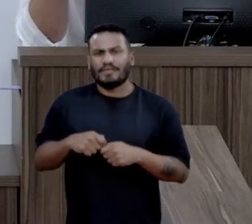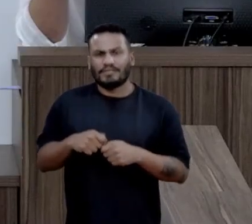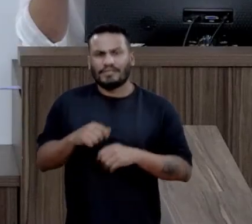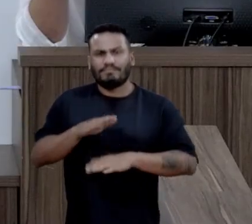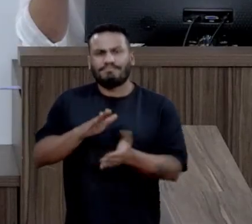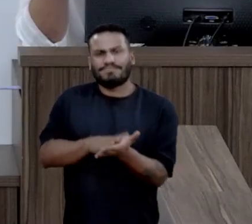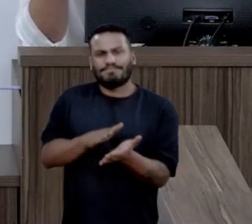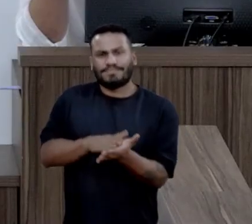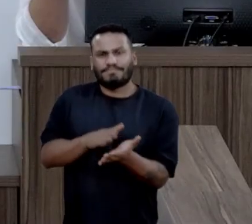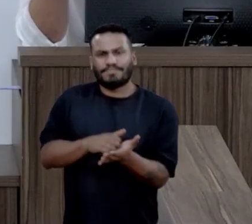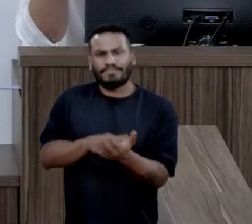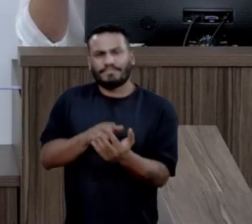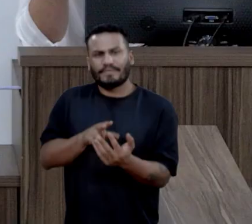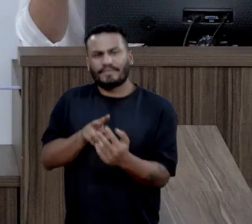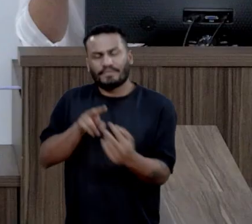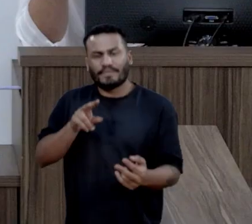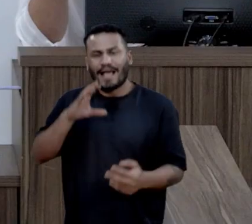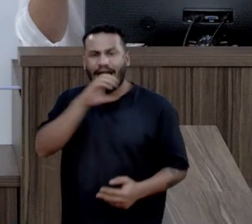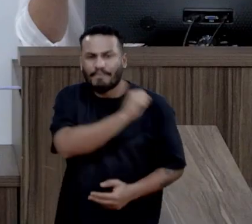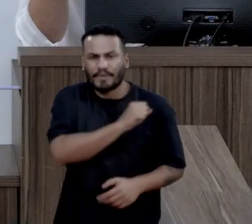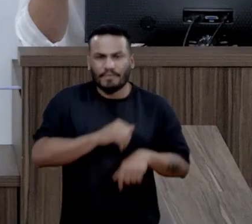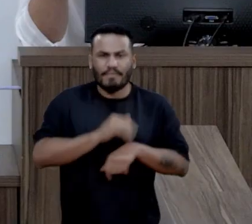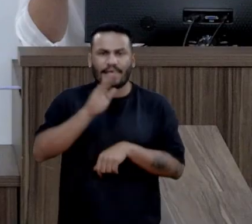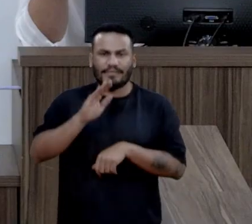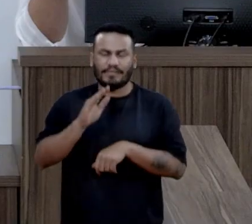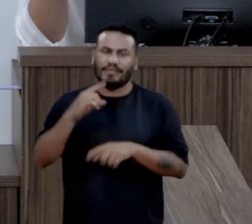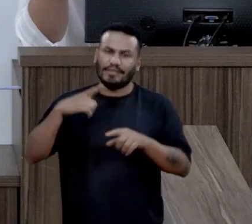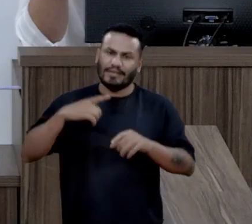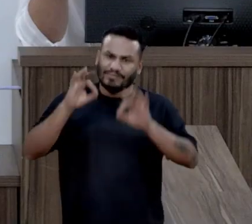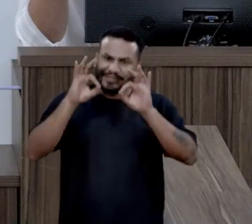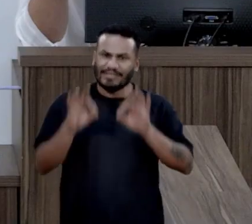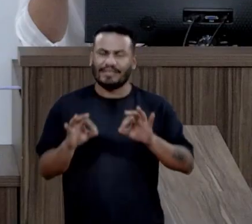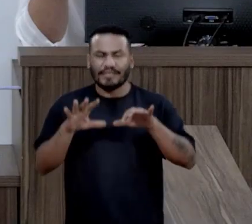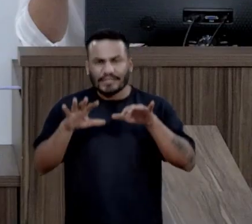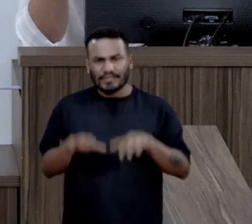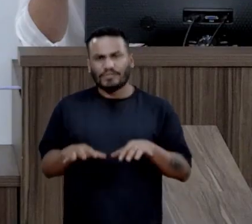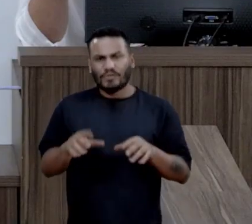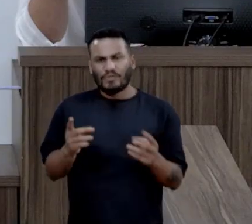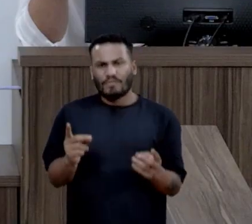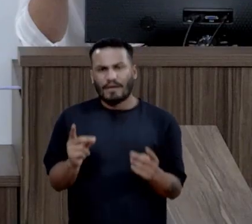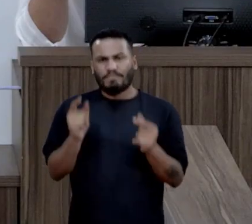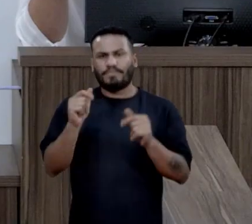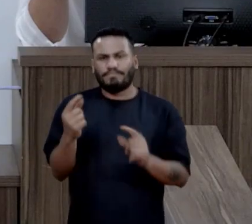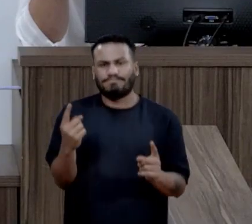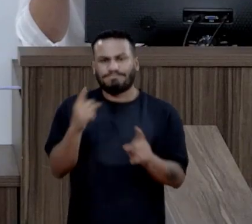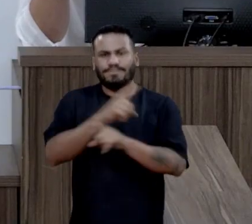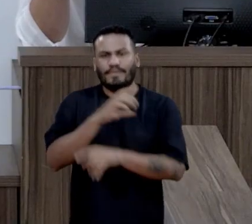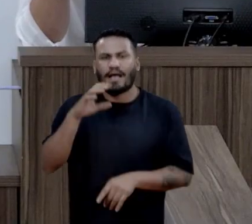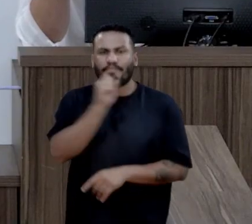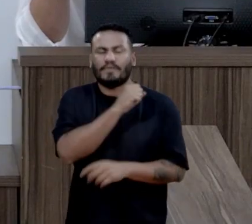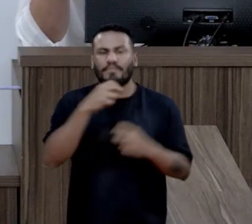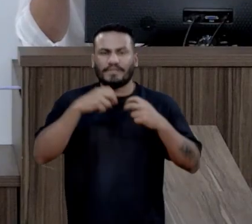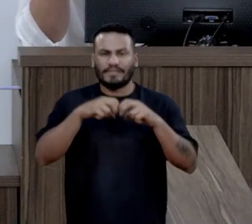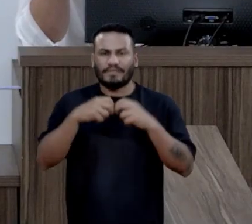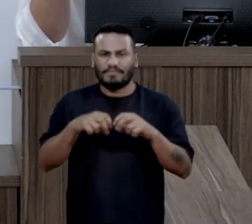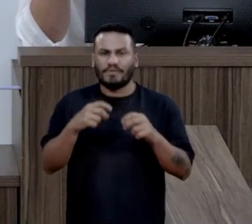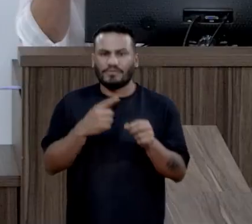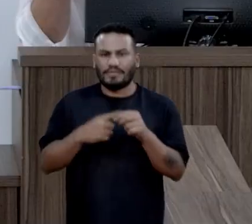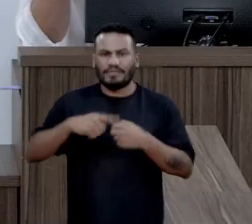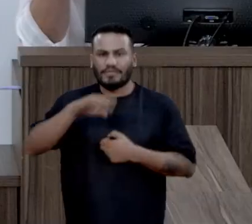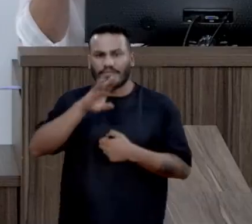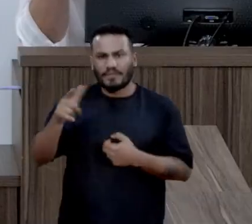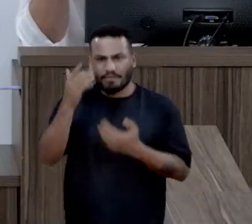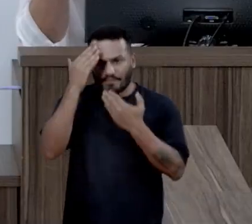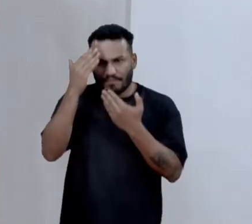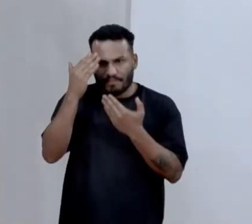eletrônica ser implementada o mais rápido possível. Eu tenho certeza que isso vai ser uma virada de chave para o transporte público aqui da nossa cidade. Parabéns a